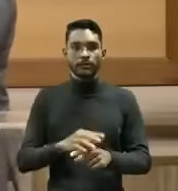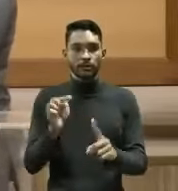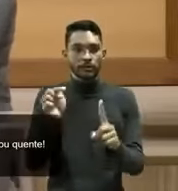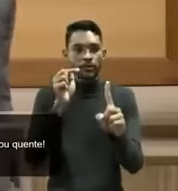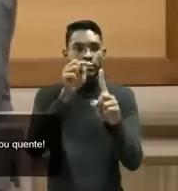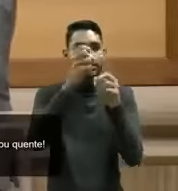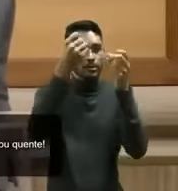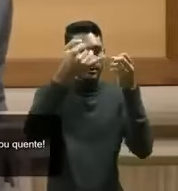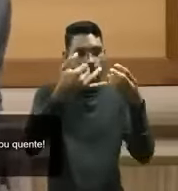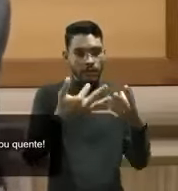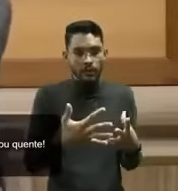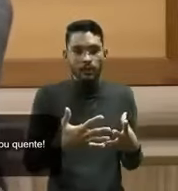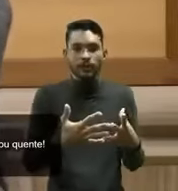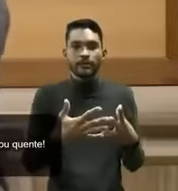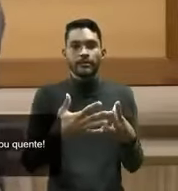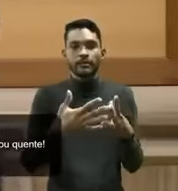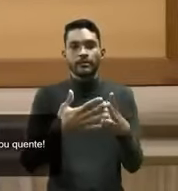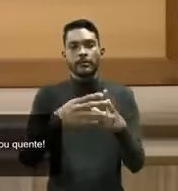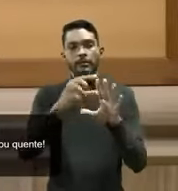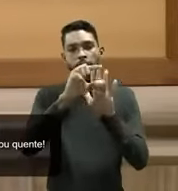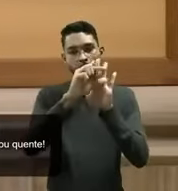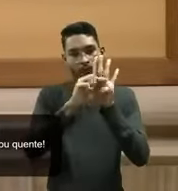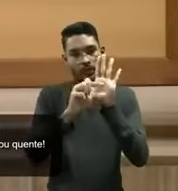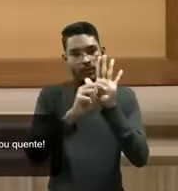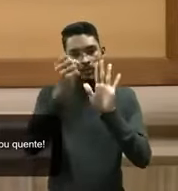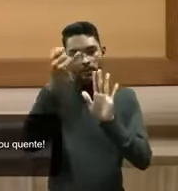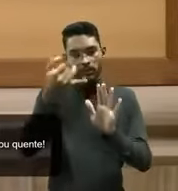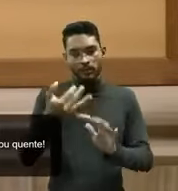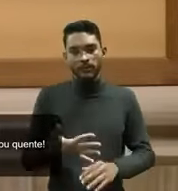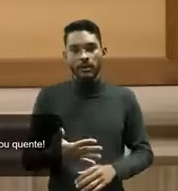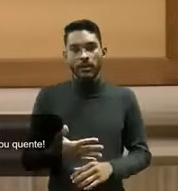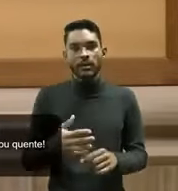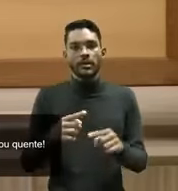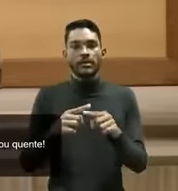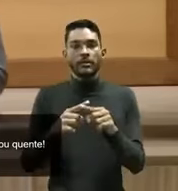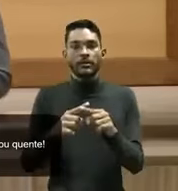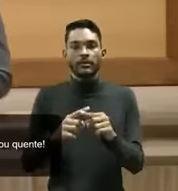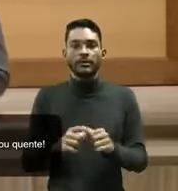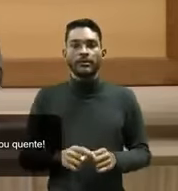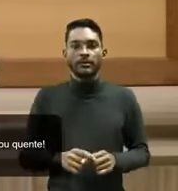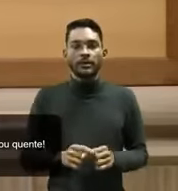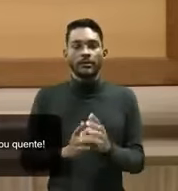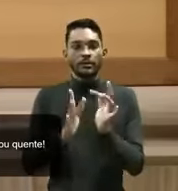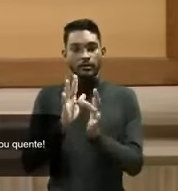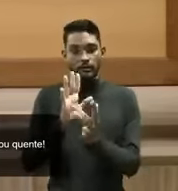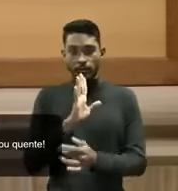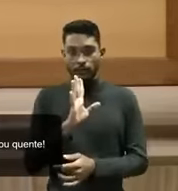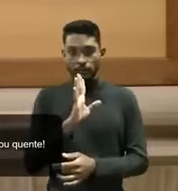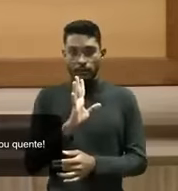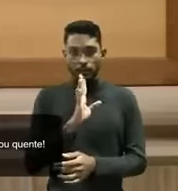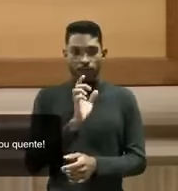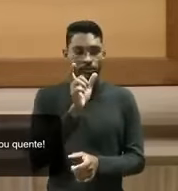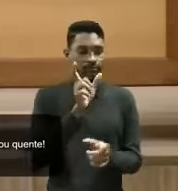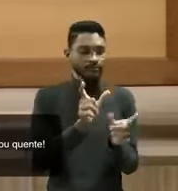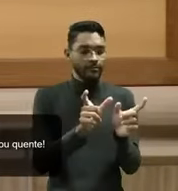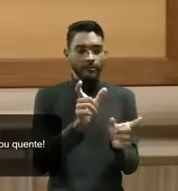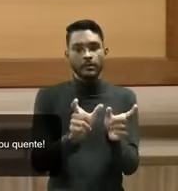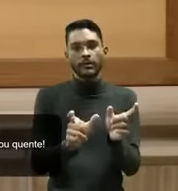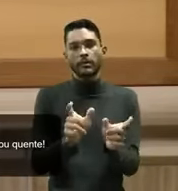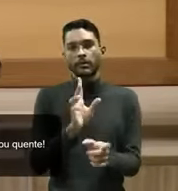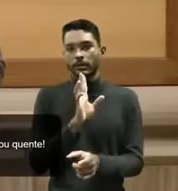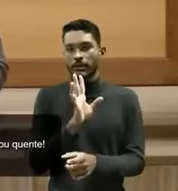olha conheço as tuas obras Jesus ele conhece todas as coisas não há surpresa para ele